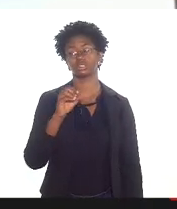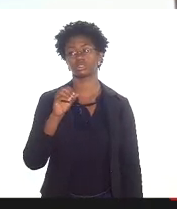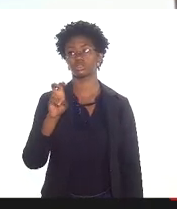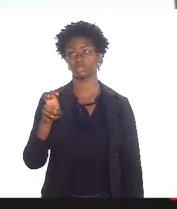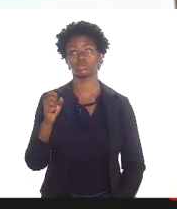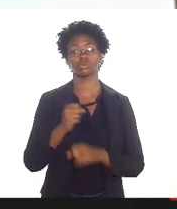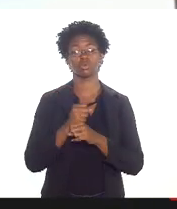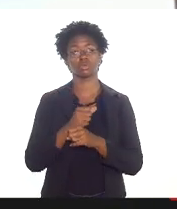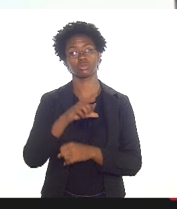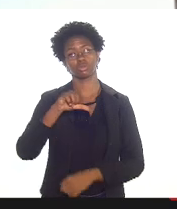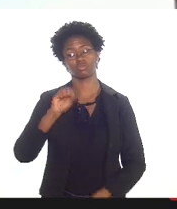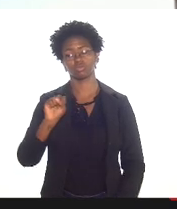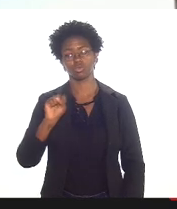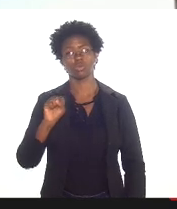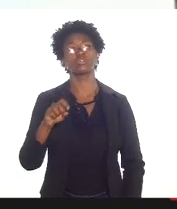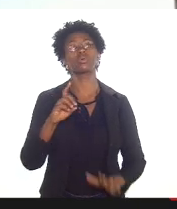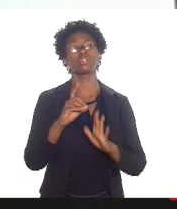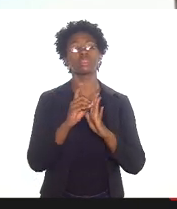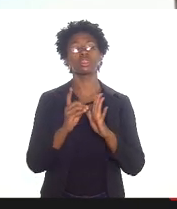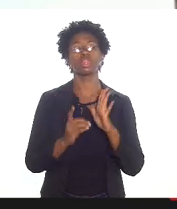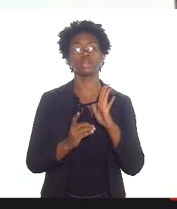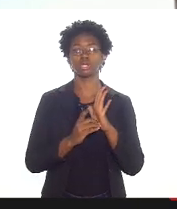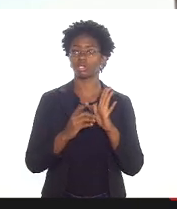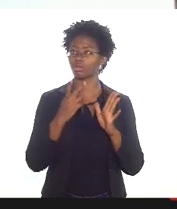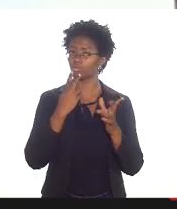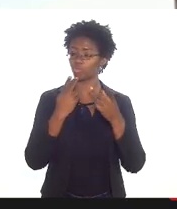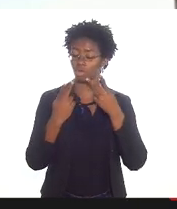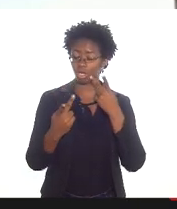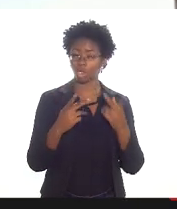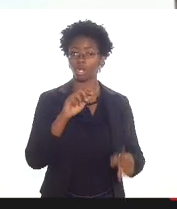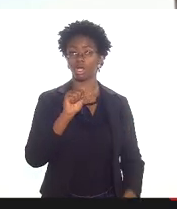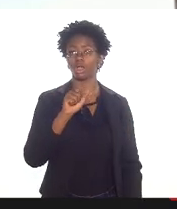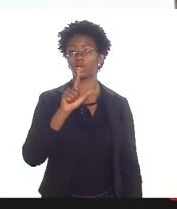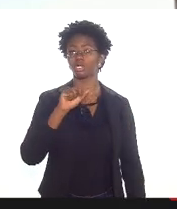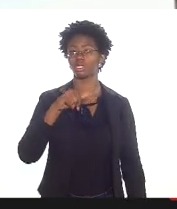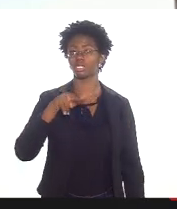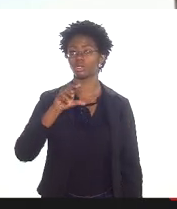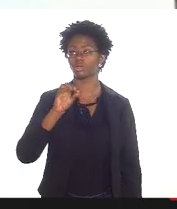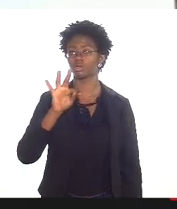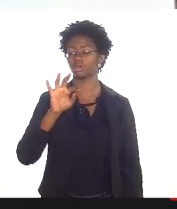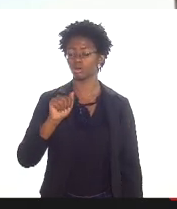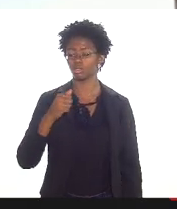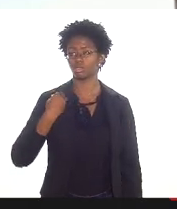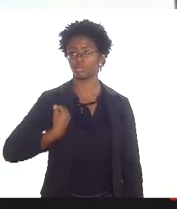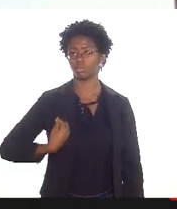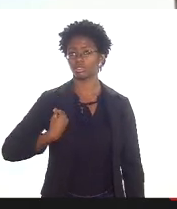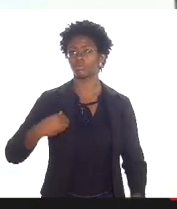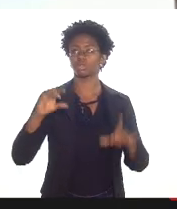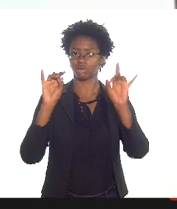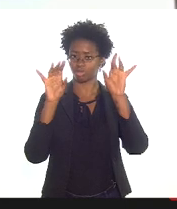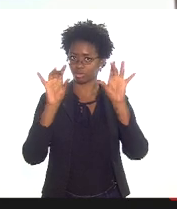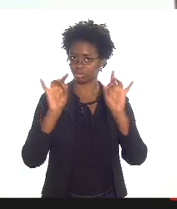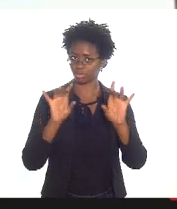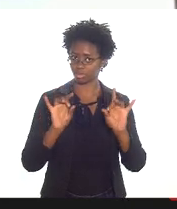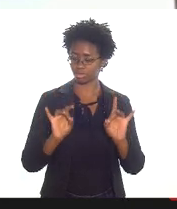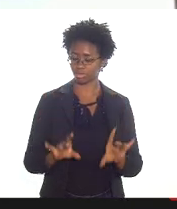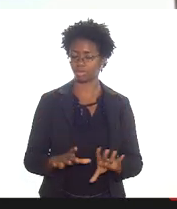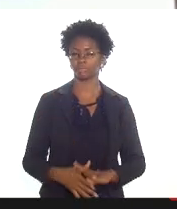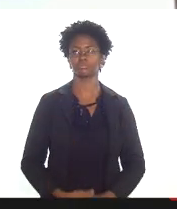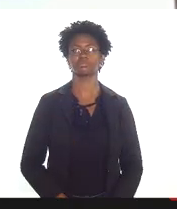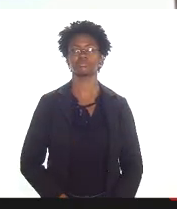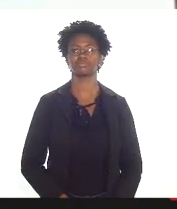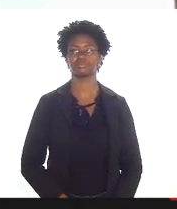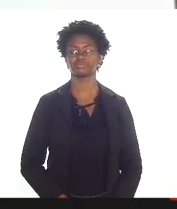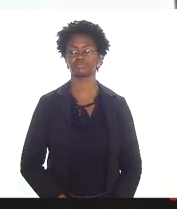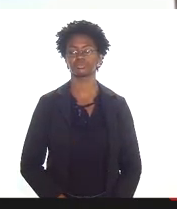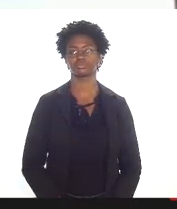que é o decreto que definiu as alíquotas das participações especiais,